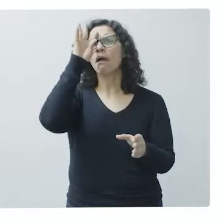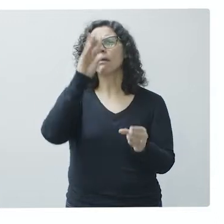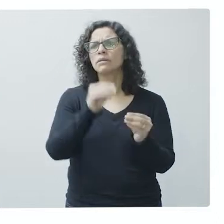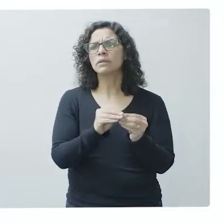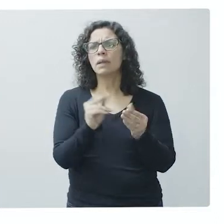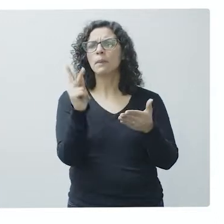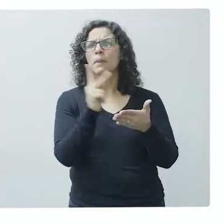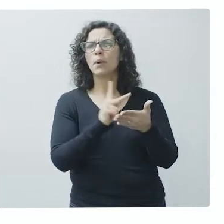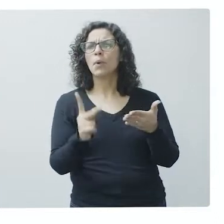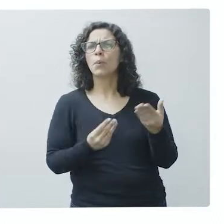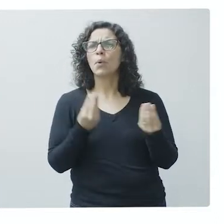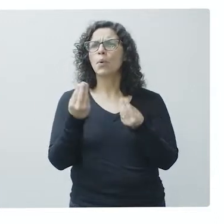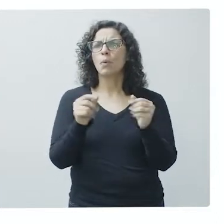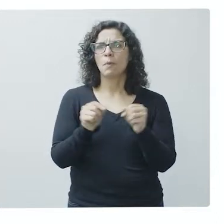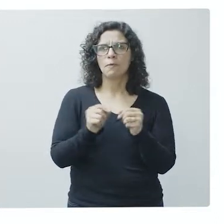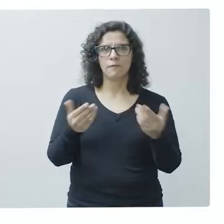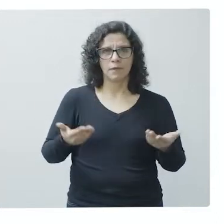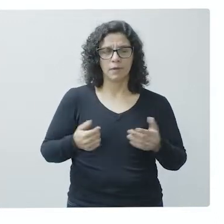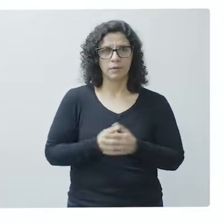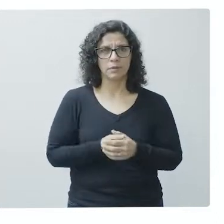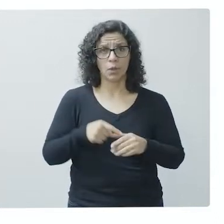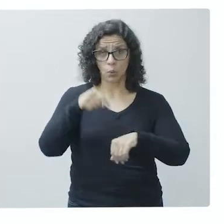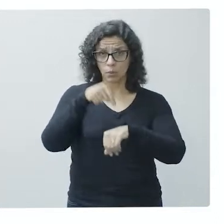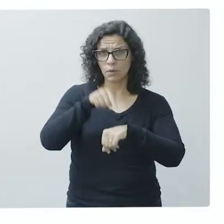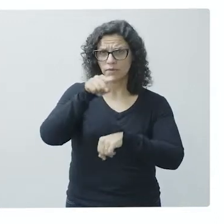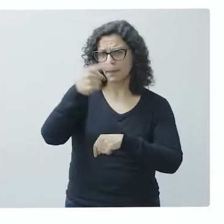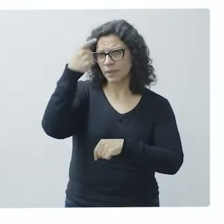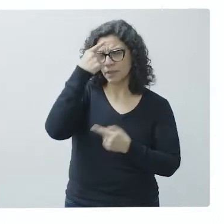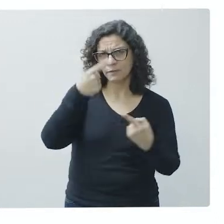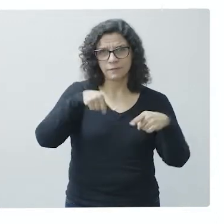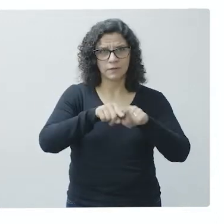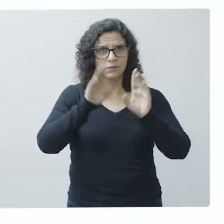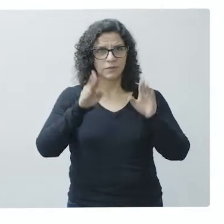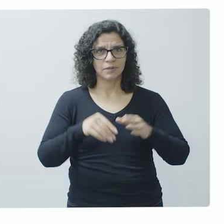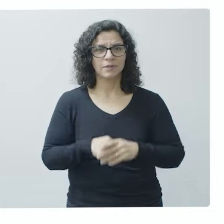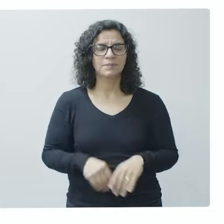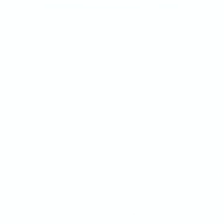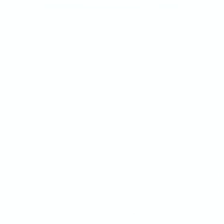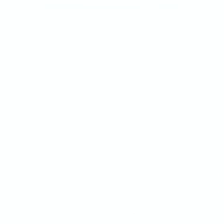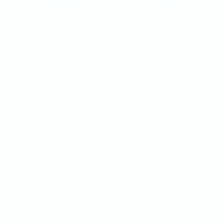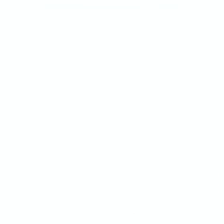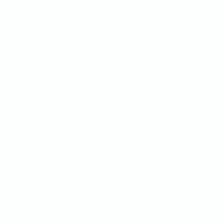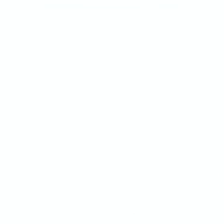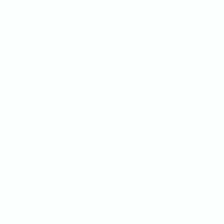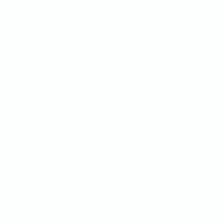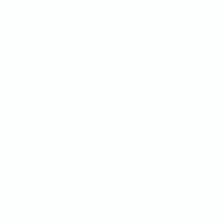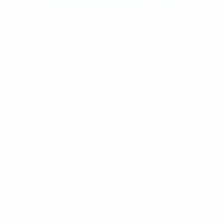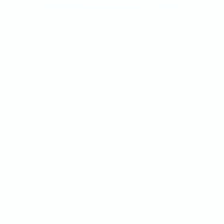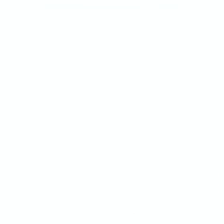entender esse sentimento? Vou dar um tempinho para você pensar e eu já volto.